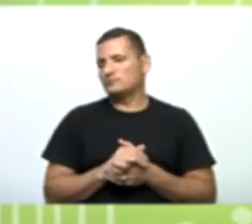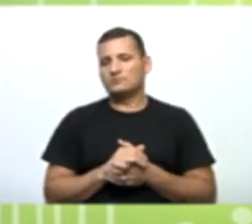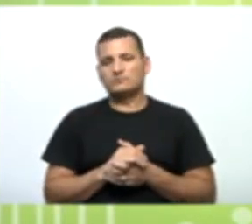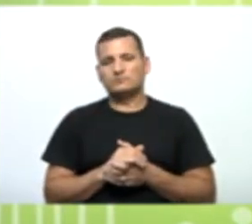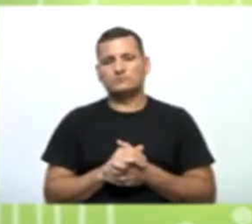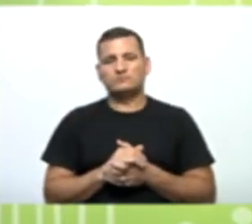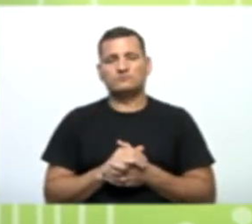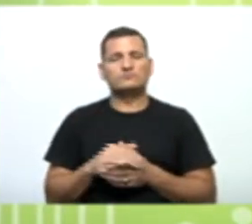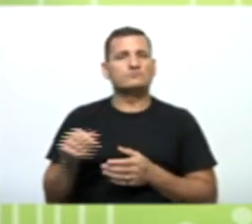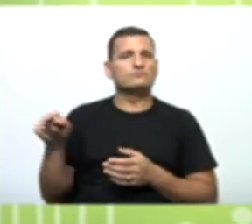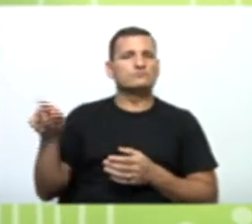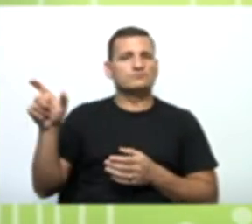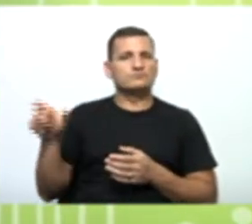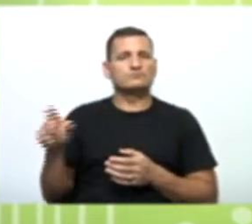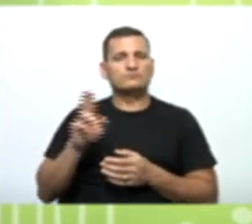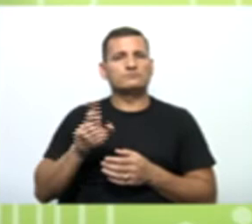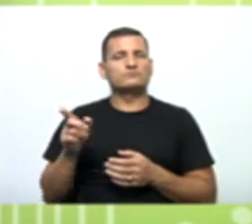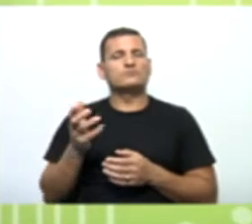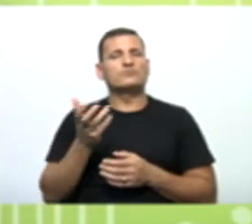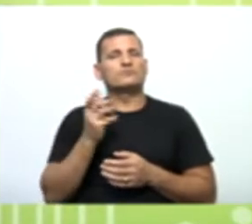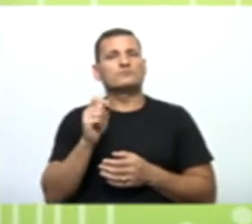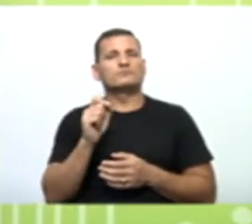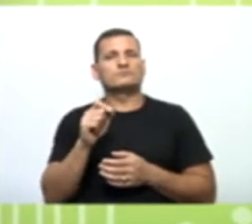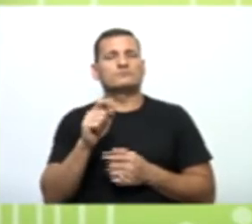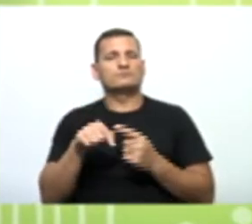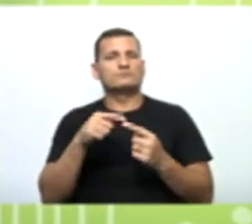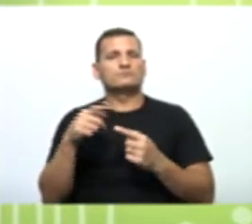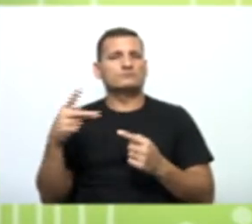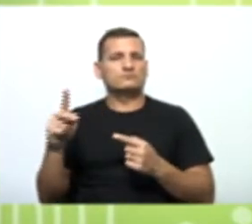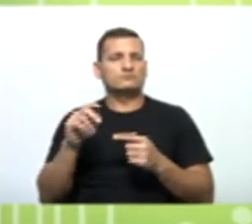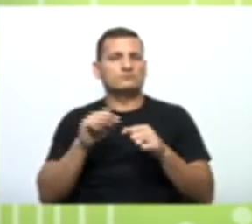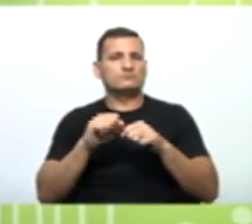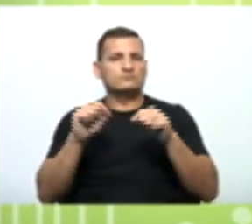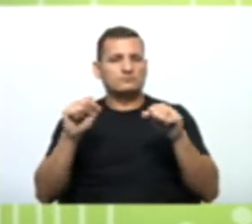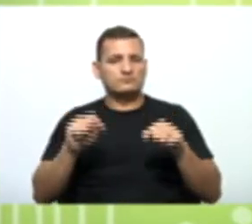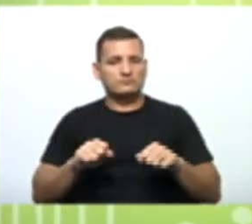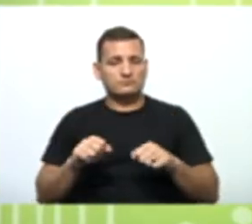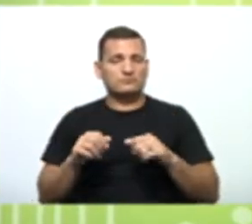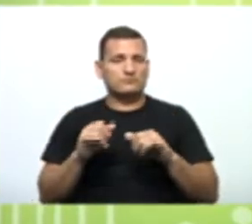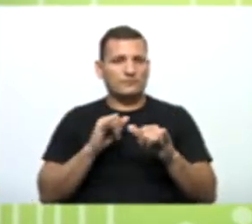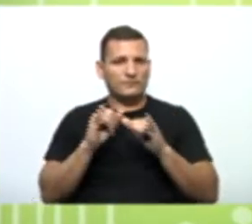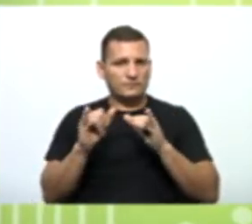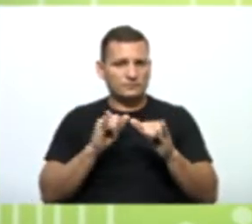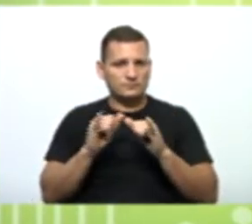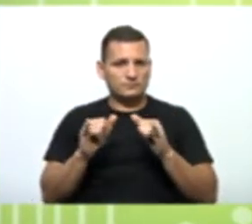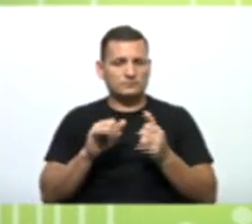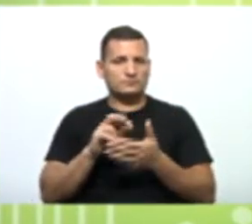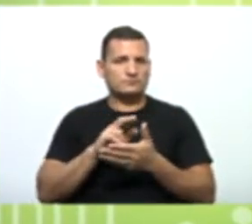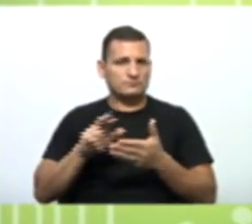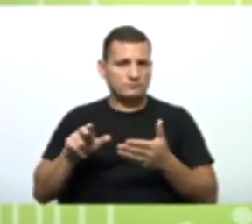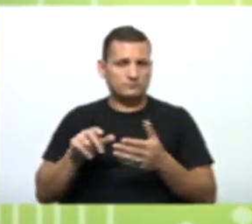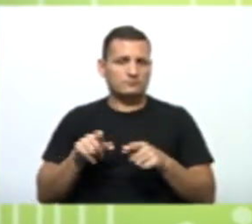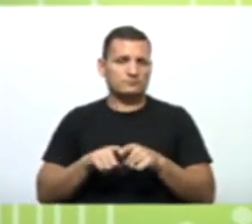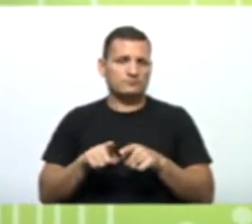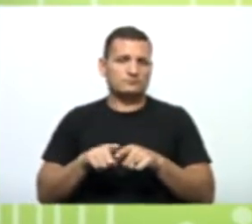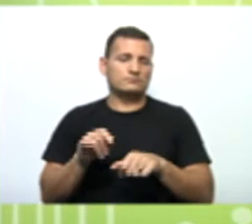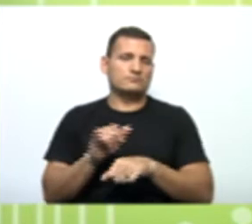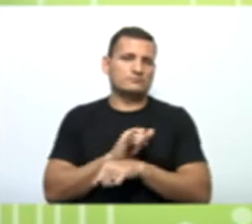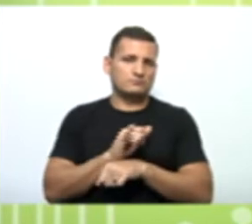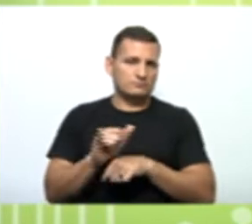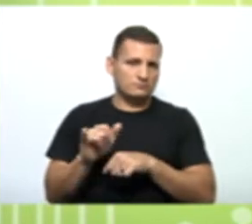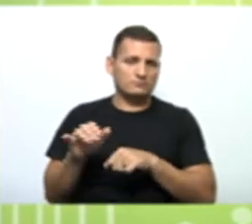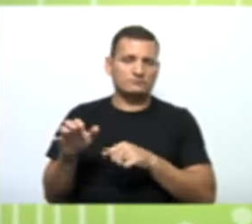usuário pretende com esse sistema. São muitas informações, são algumas técnicas que são utilizadas para fazer